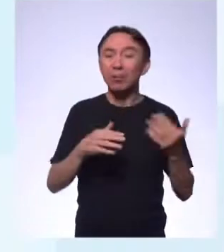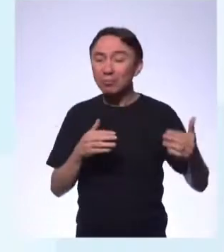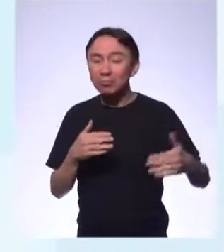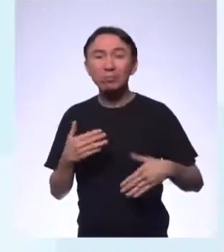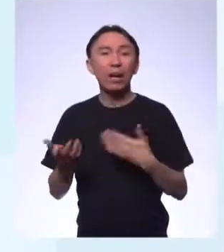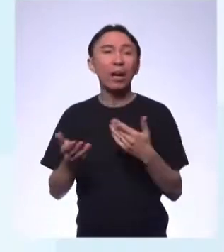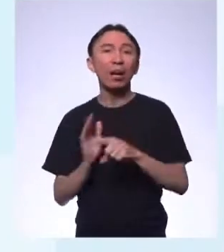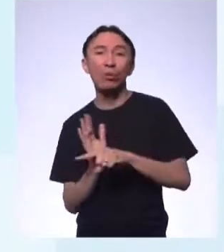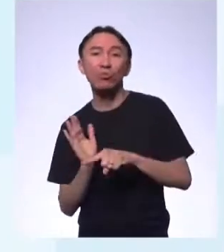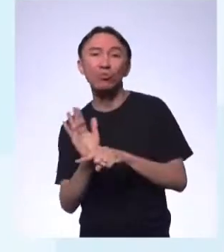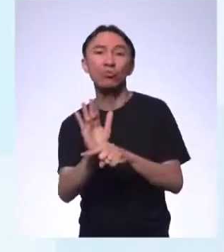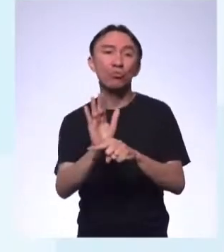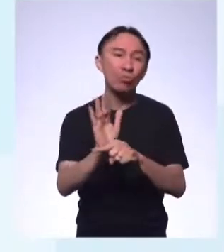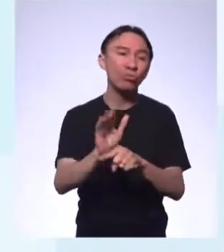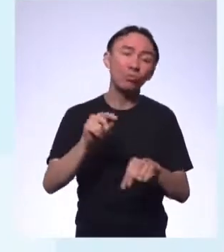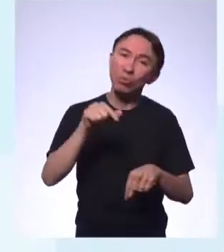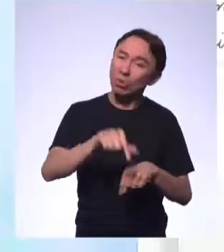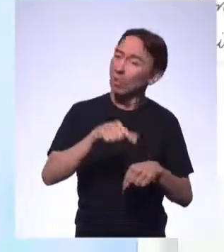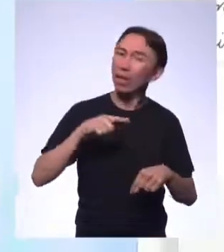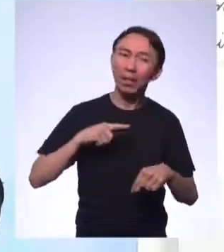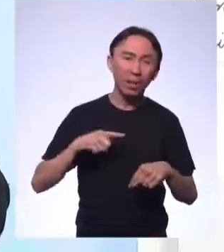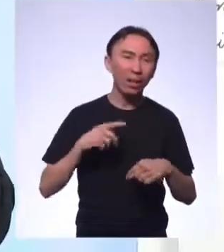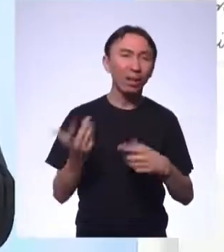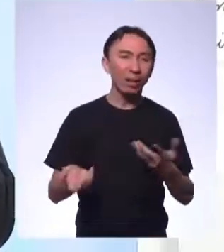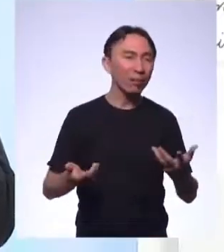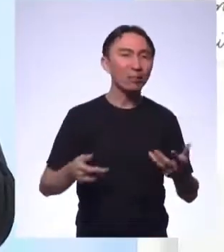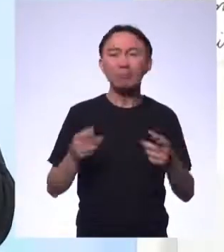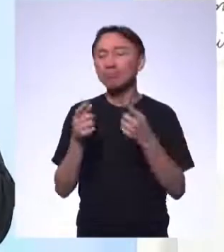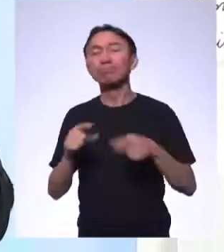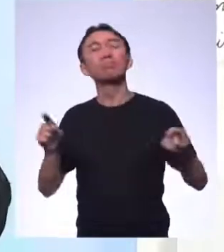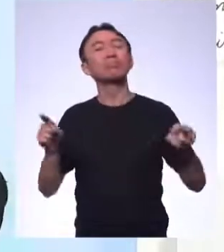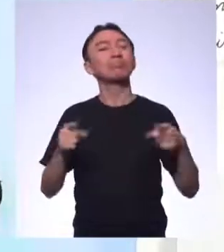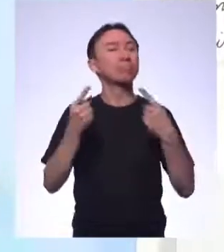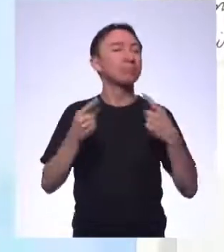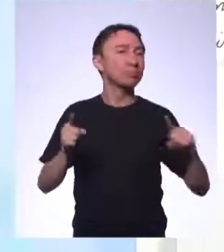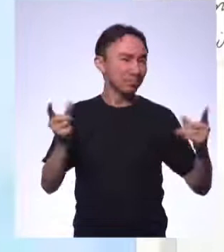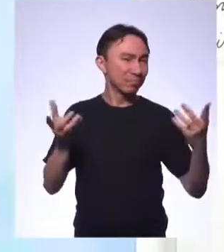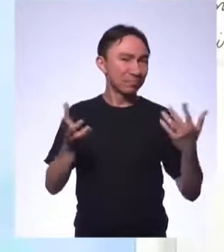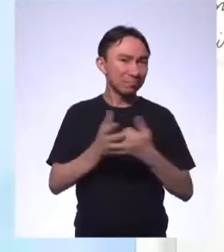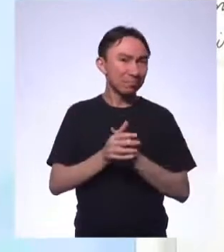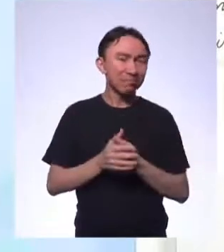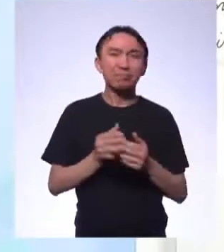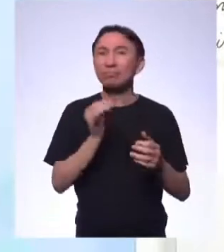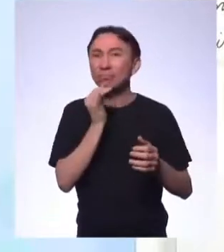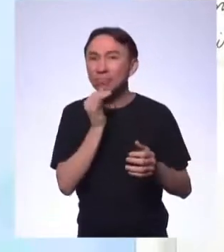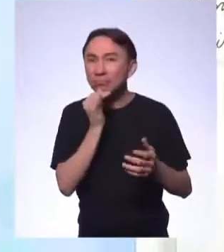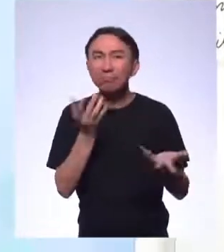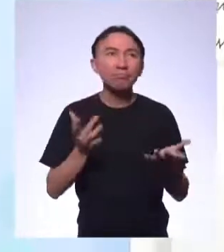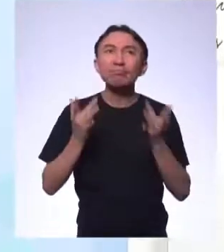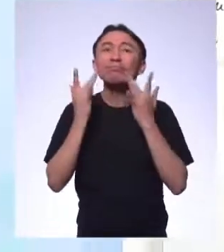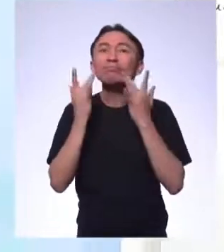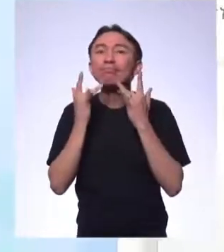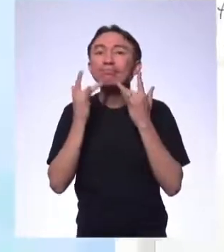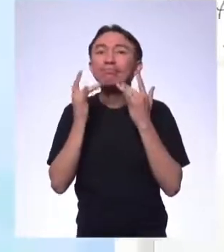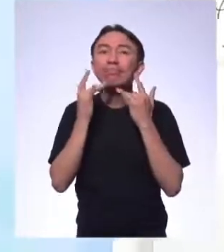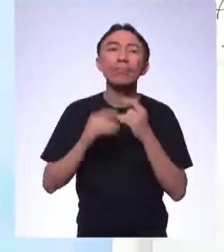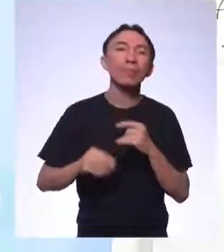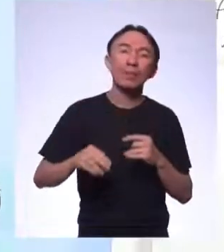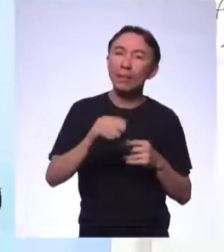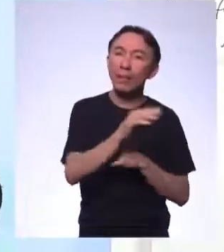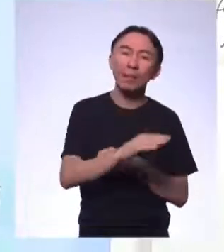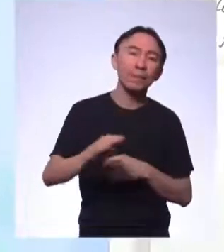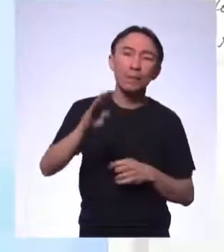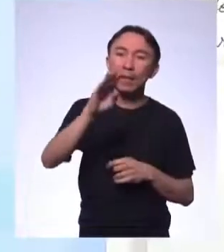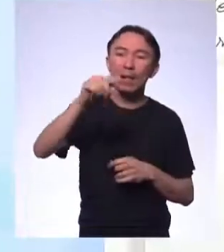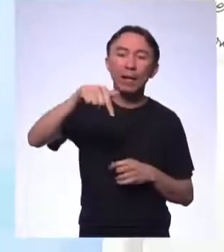a ambientar esse estilo, né, musical. Ou seja, no caso de uma peça como Quebra-Nozes. Na verdade, aí você tem,